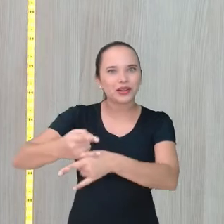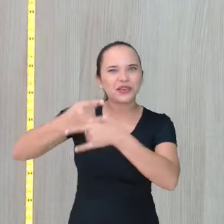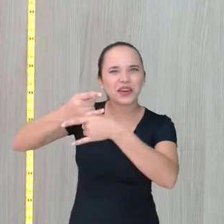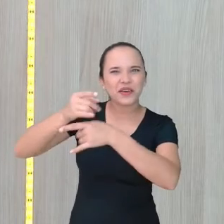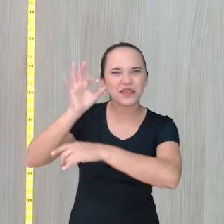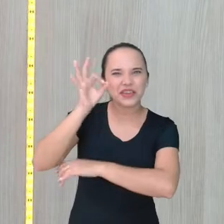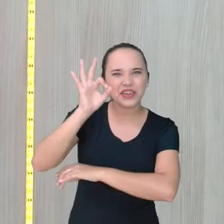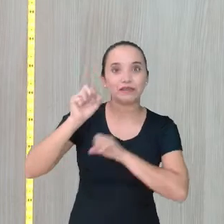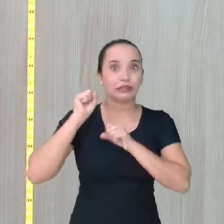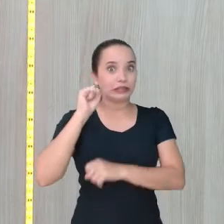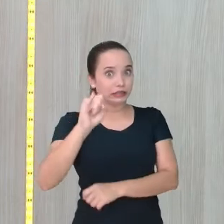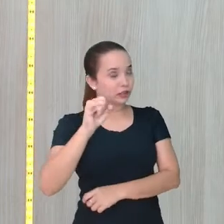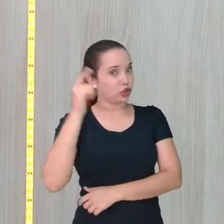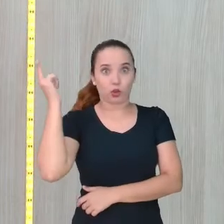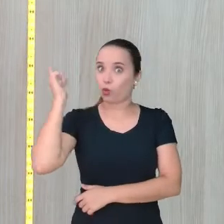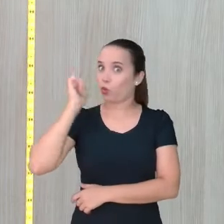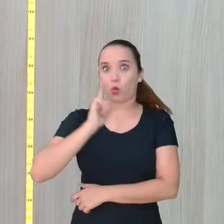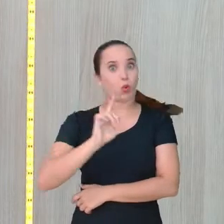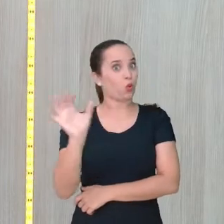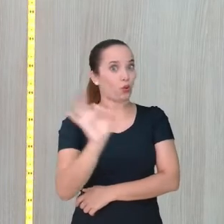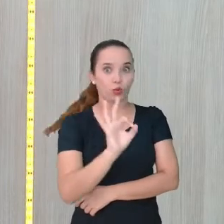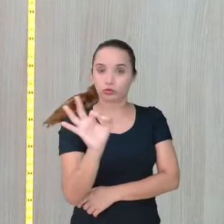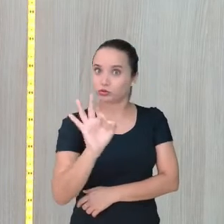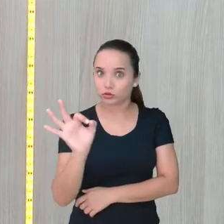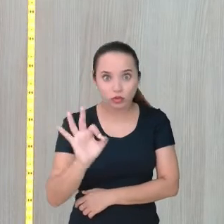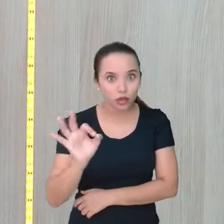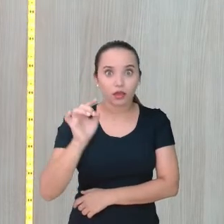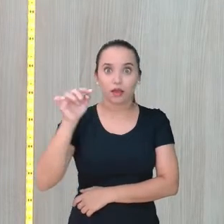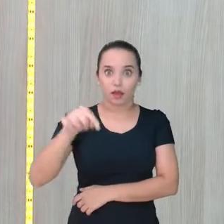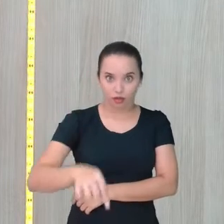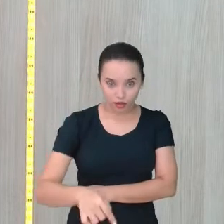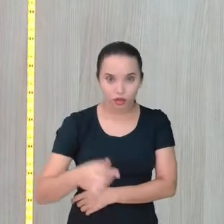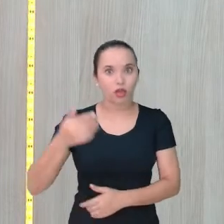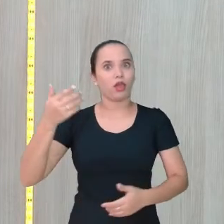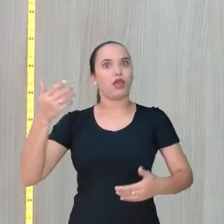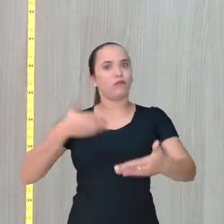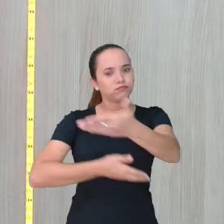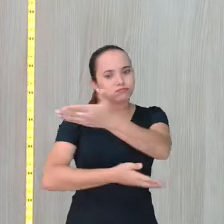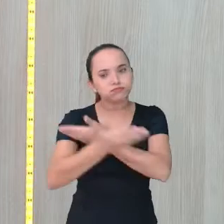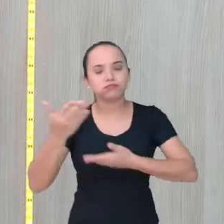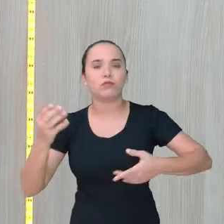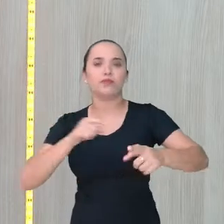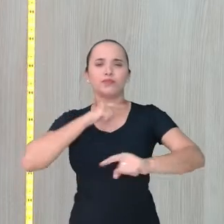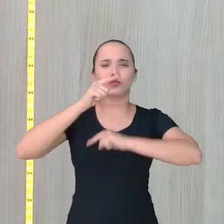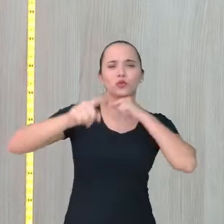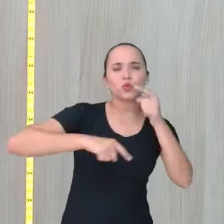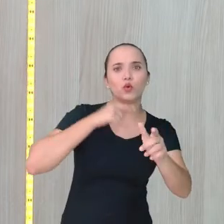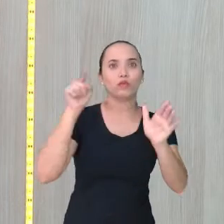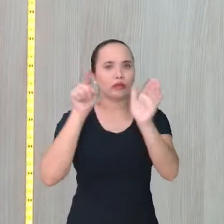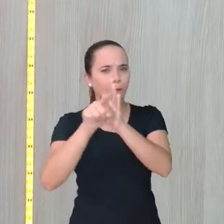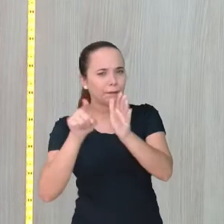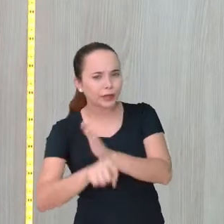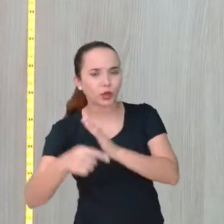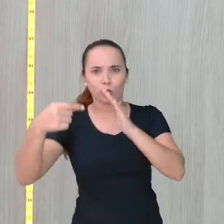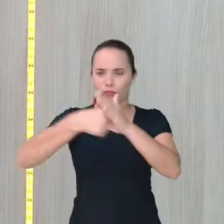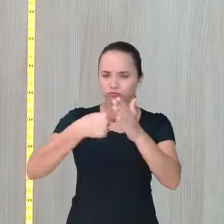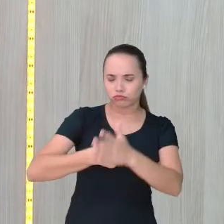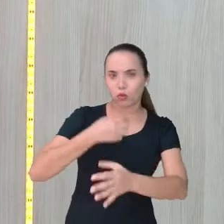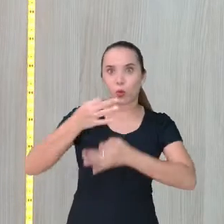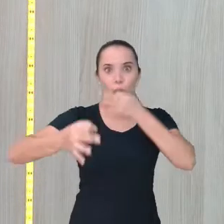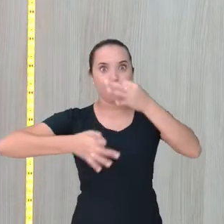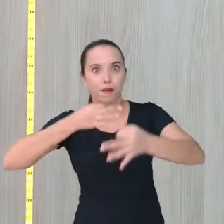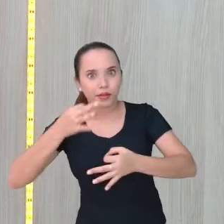E se você não conseguiu, né, interagir aqui no ao vivo, tirar dúvidas, fazer pergunta, algum